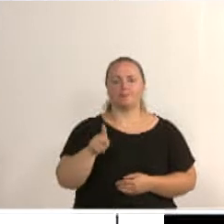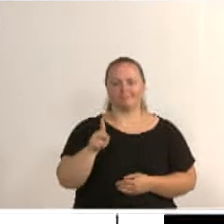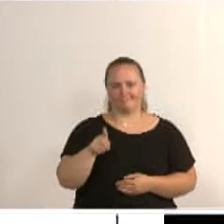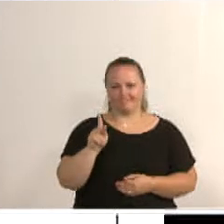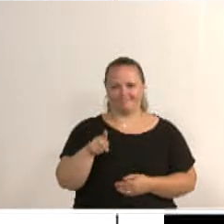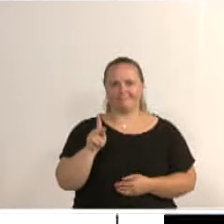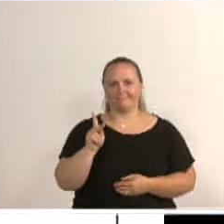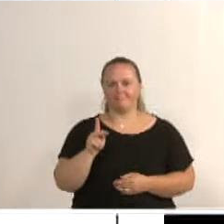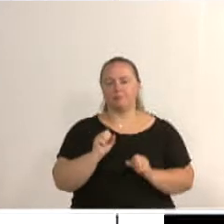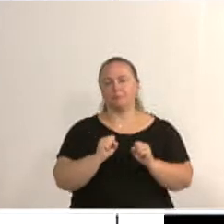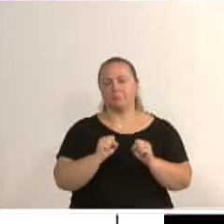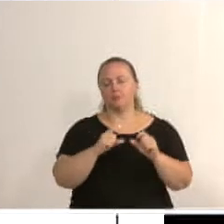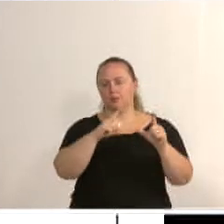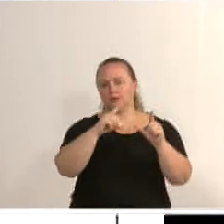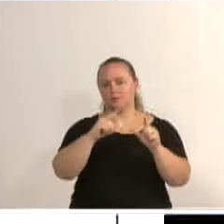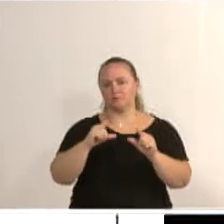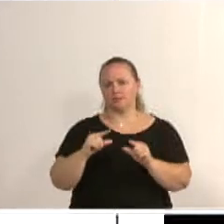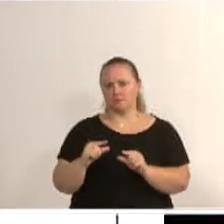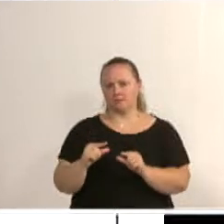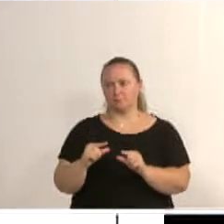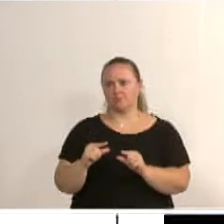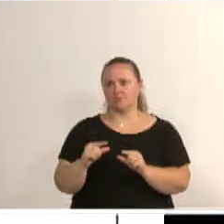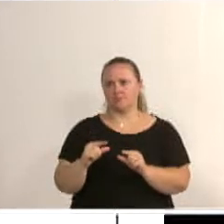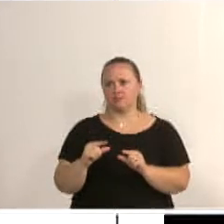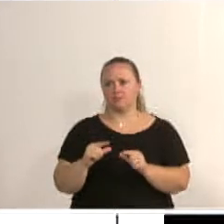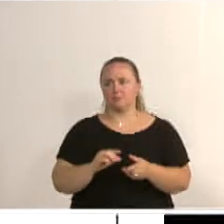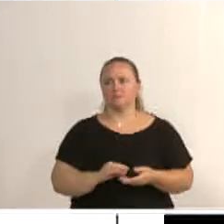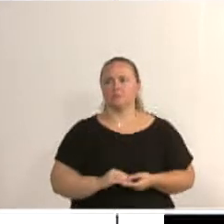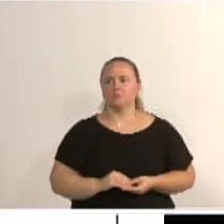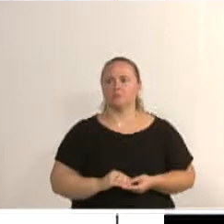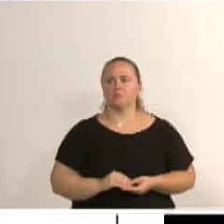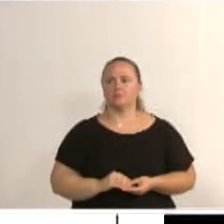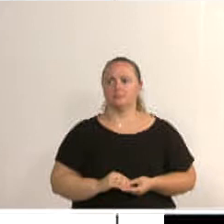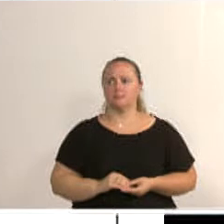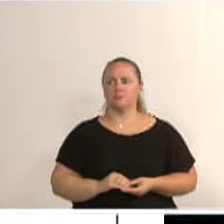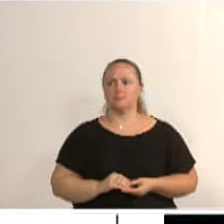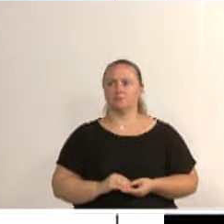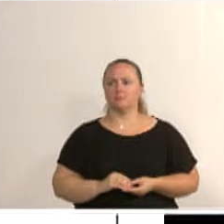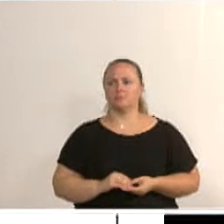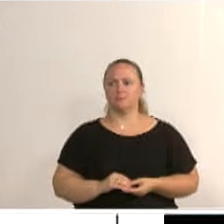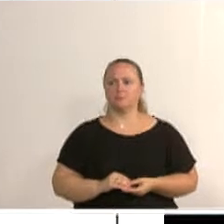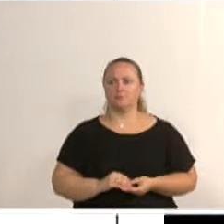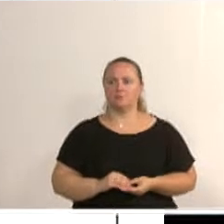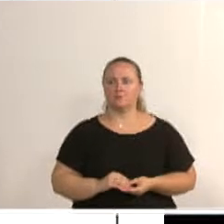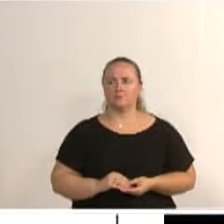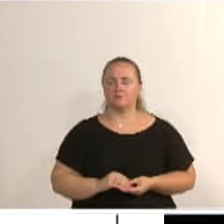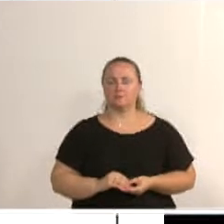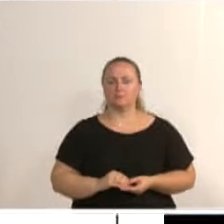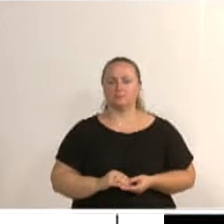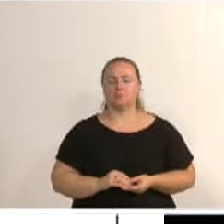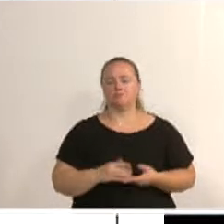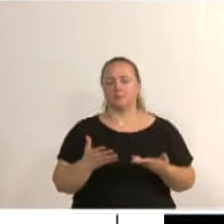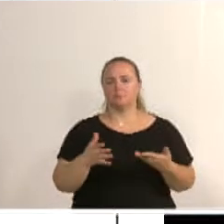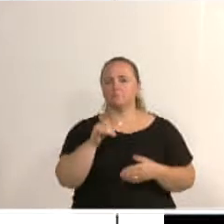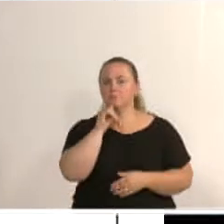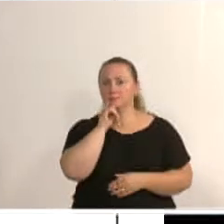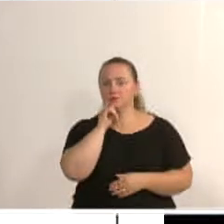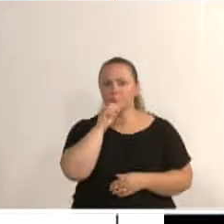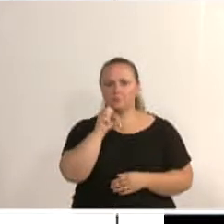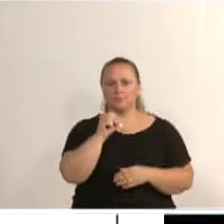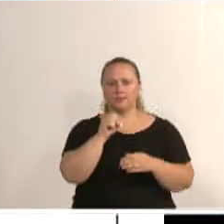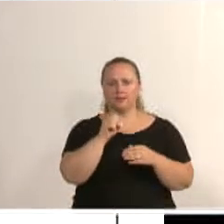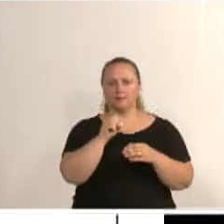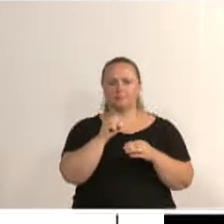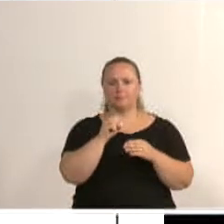que poderia ser reduzido, a tarifa hoje está atrás da língua Braille, mas a